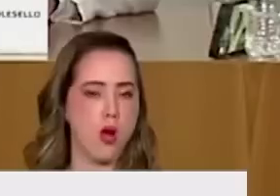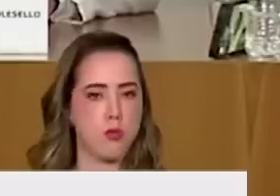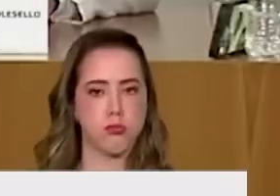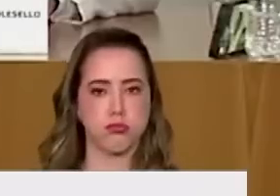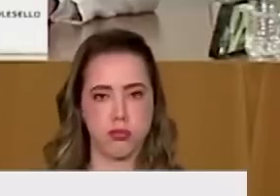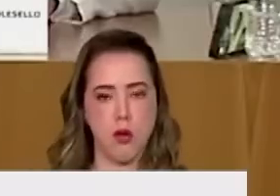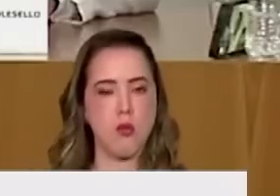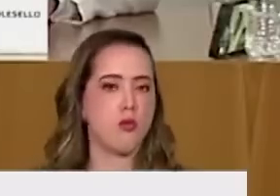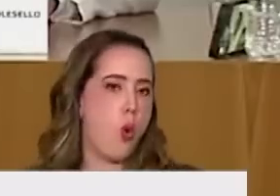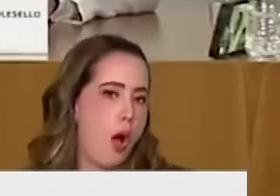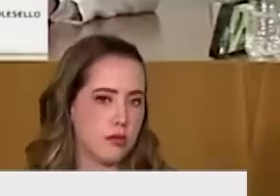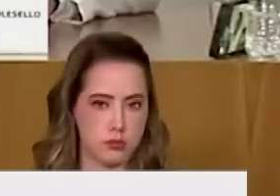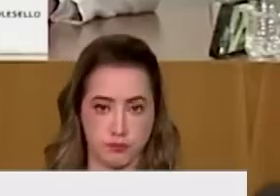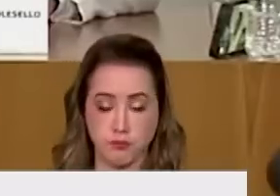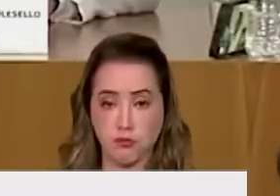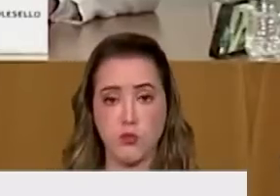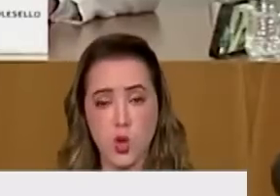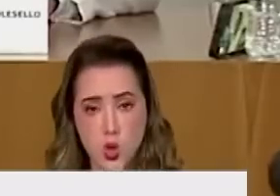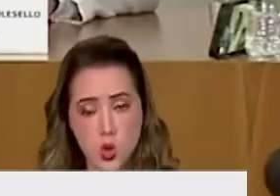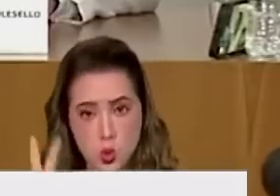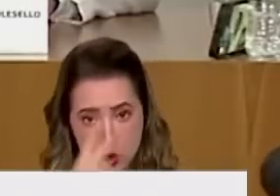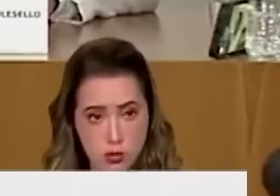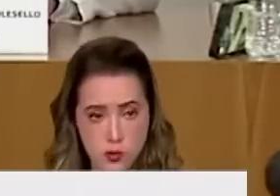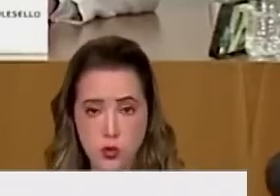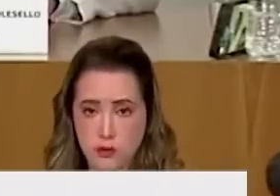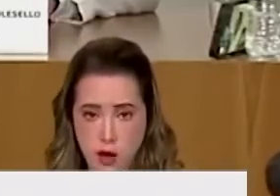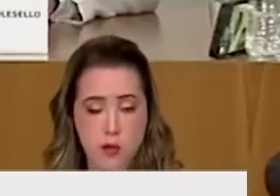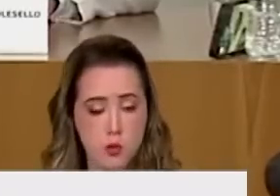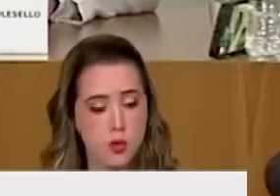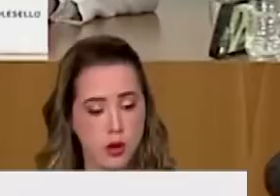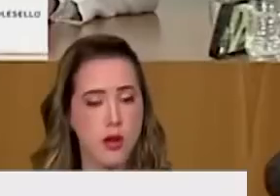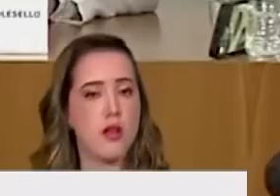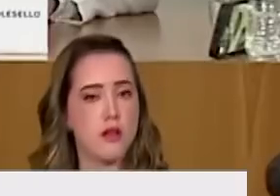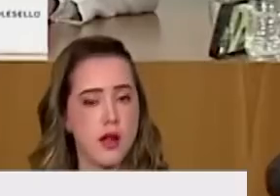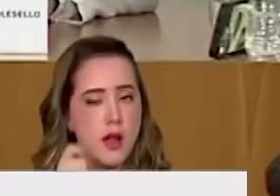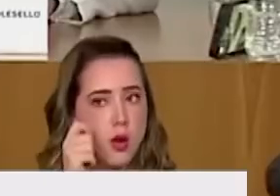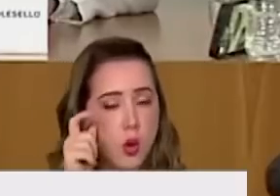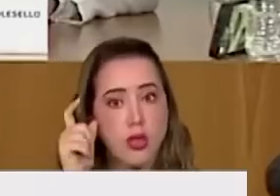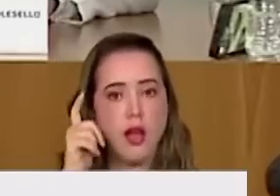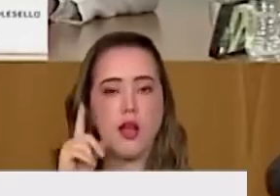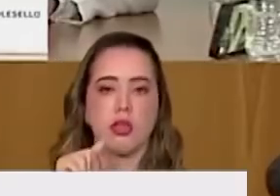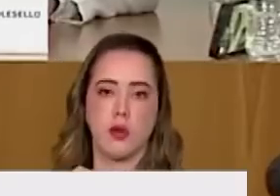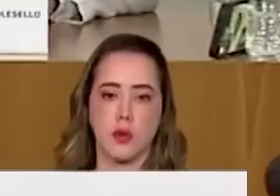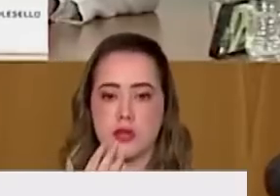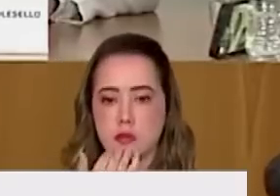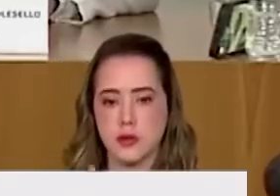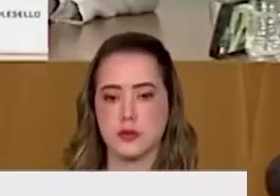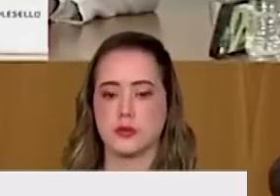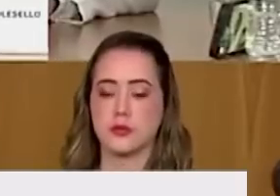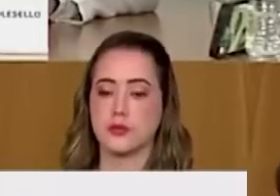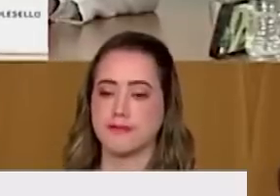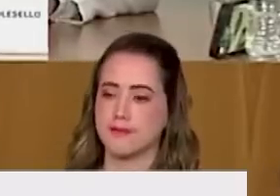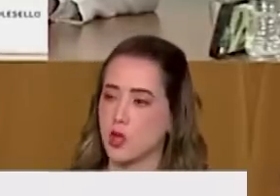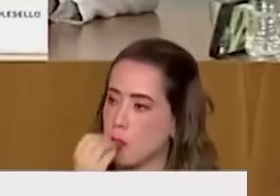próximas horas, próximas 2 horas, mais precisamente, ele estará no quarto. Ele já está acordando, deve já se alimentar. Pois não. Doutor Calil,